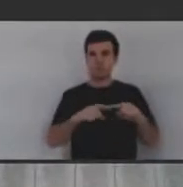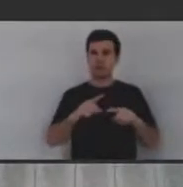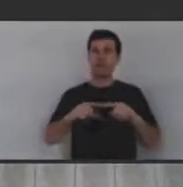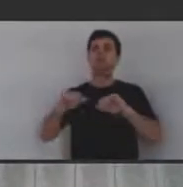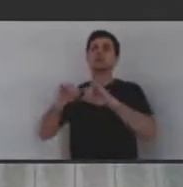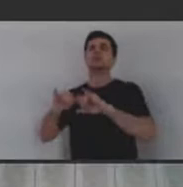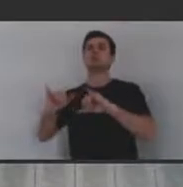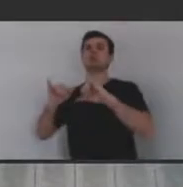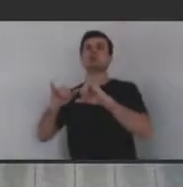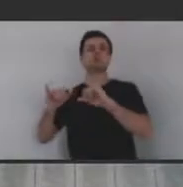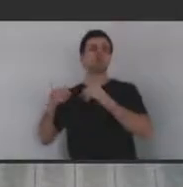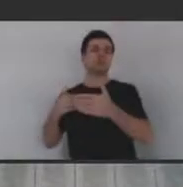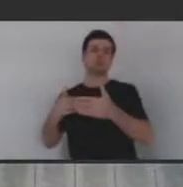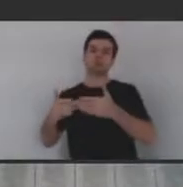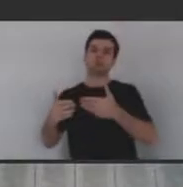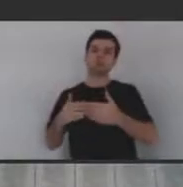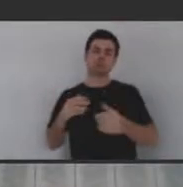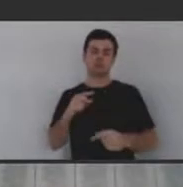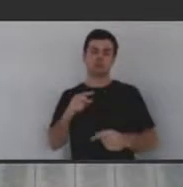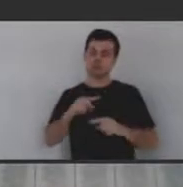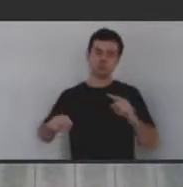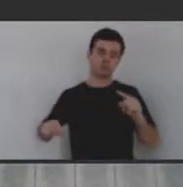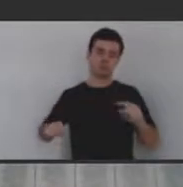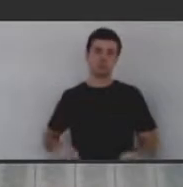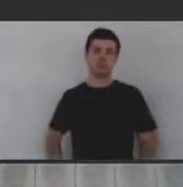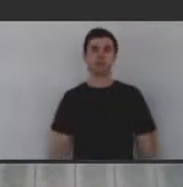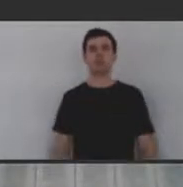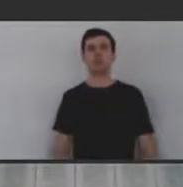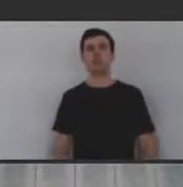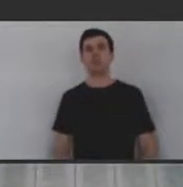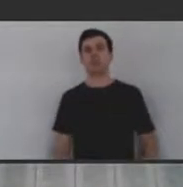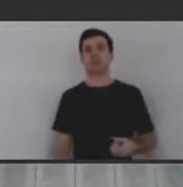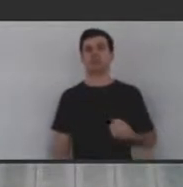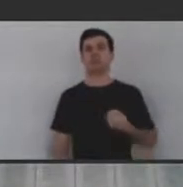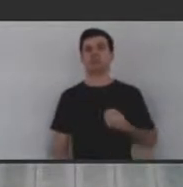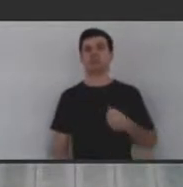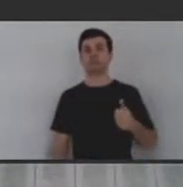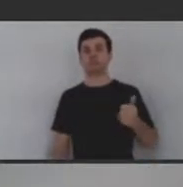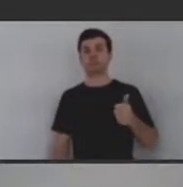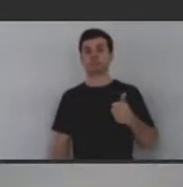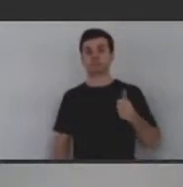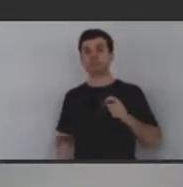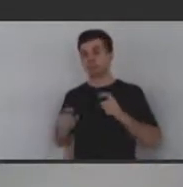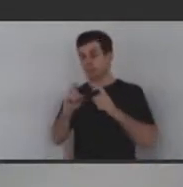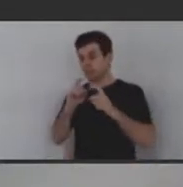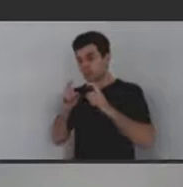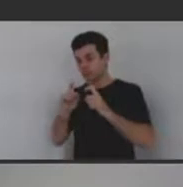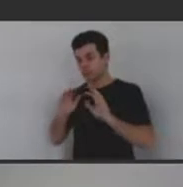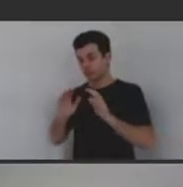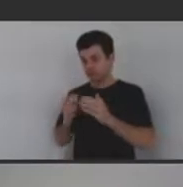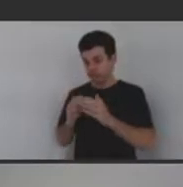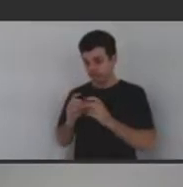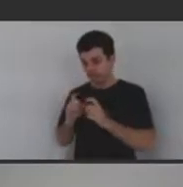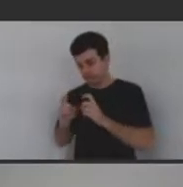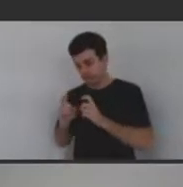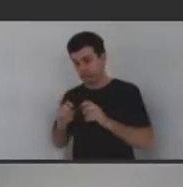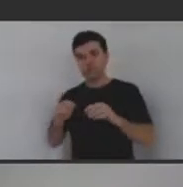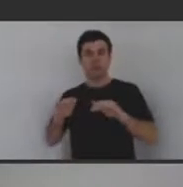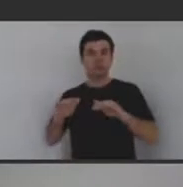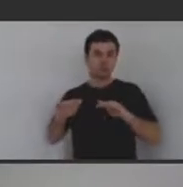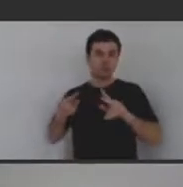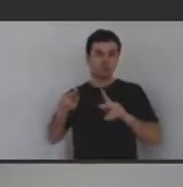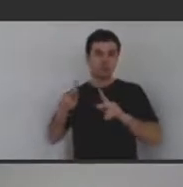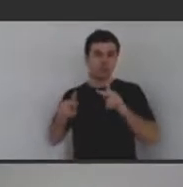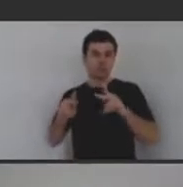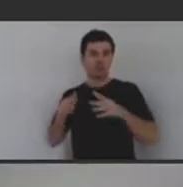ou candidato. 11. Usar em reuniões de comissão, audiências públicas ou sessões plenárias